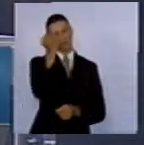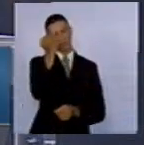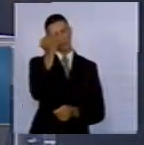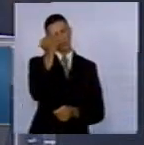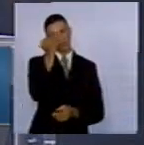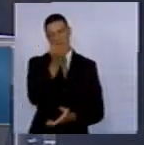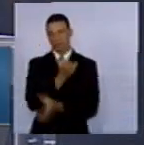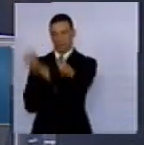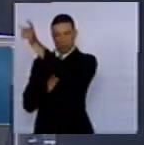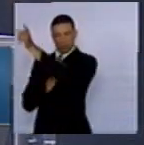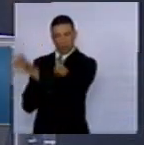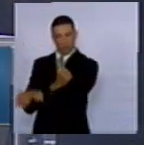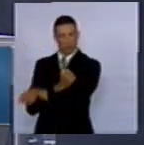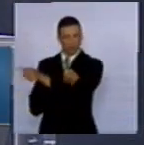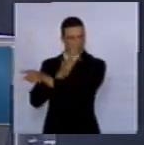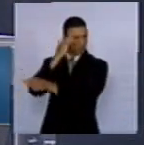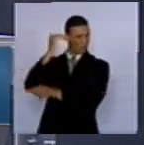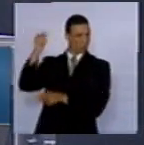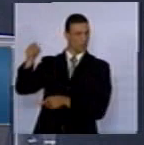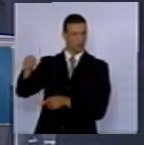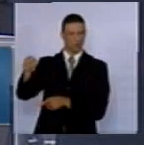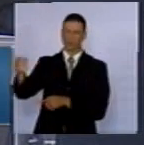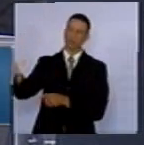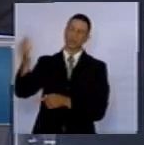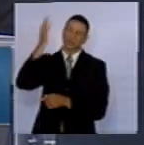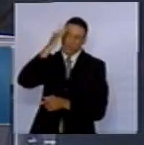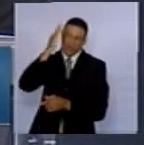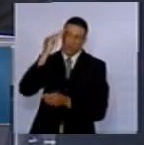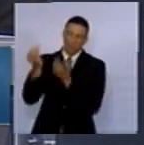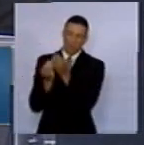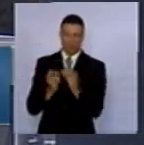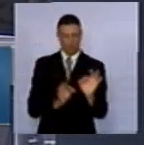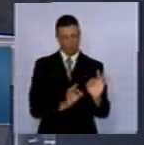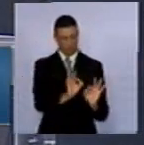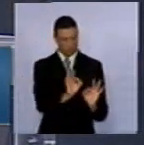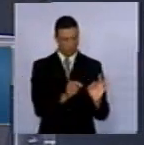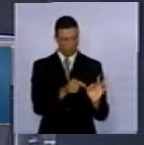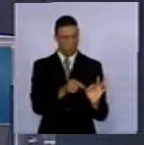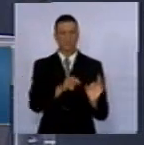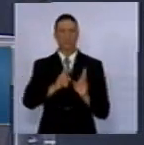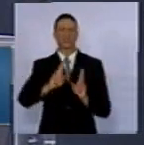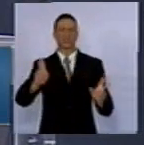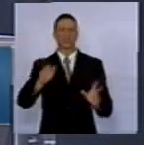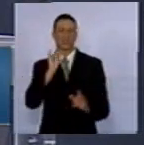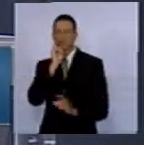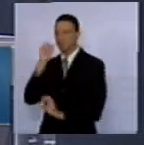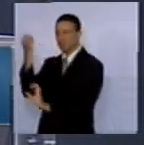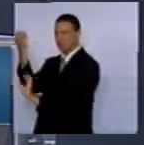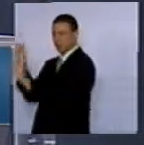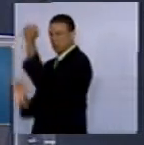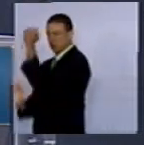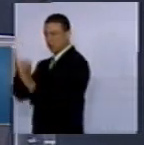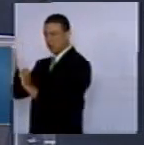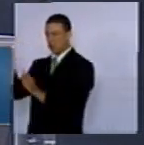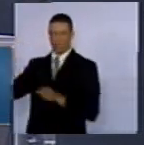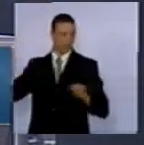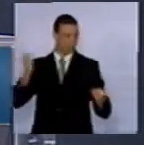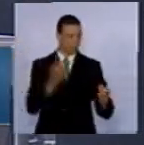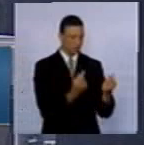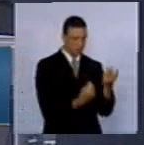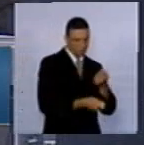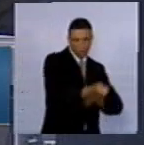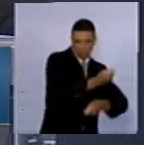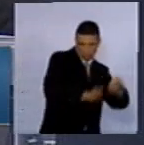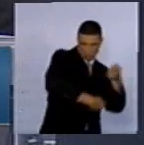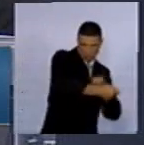autoridade do nosso campo que as regulações vão ser diferentes uma Industrial uma económica quando